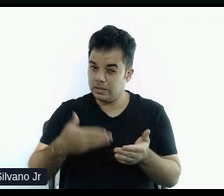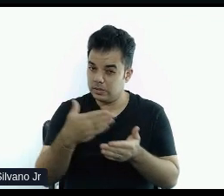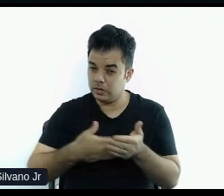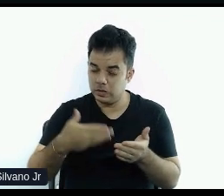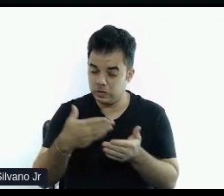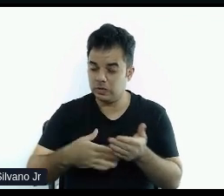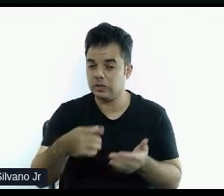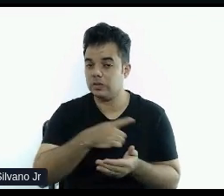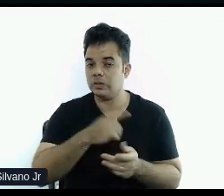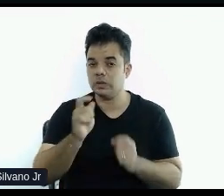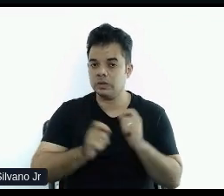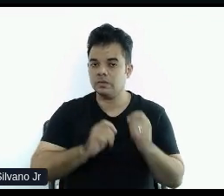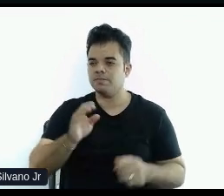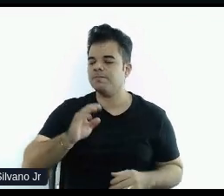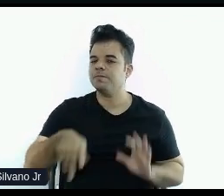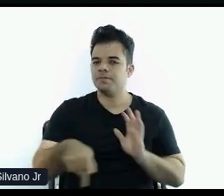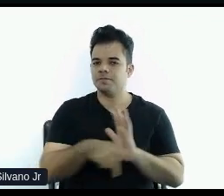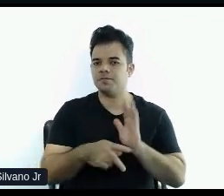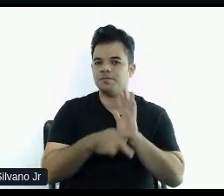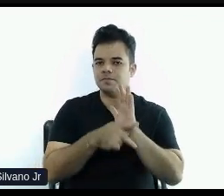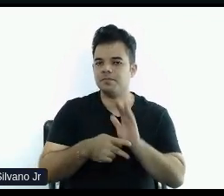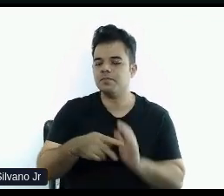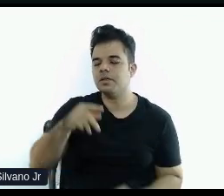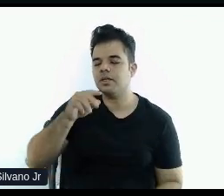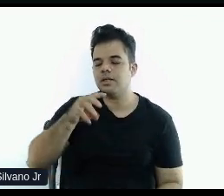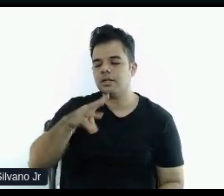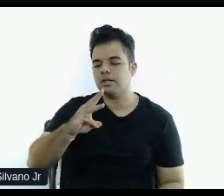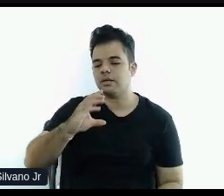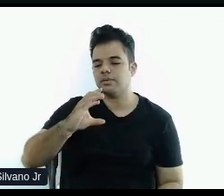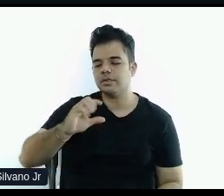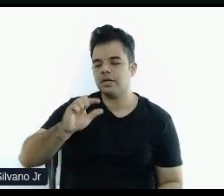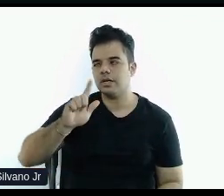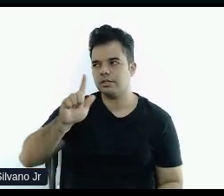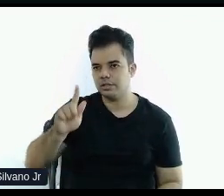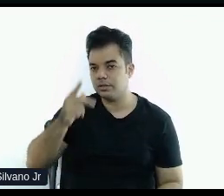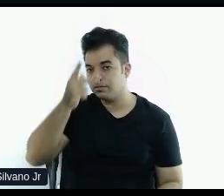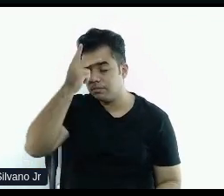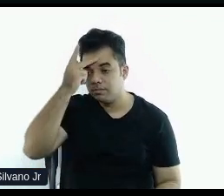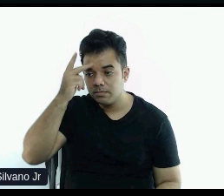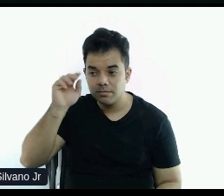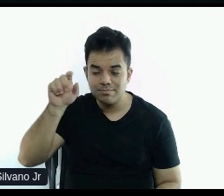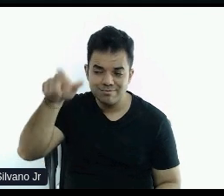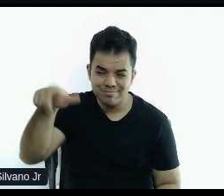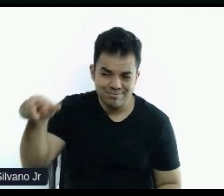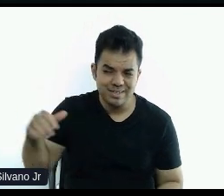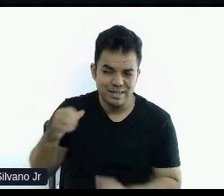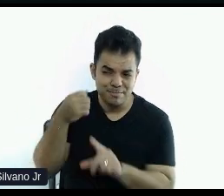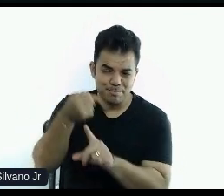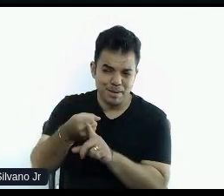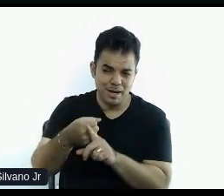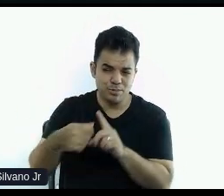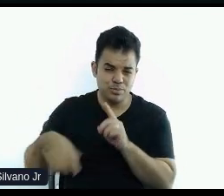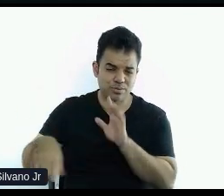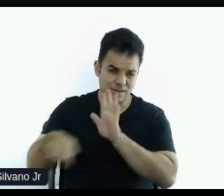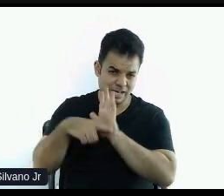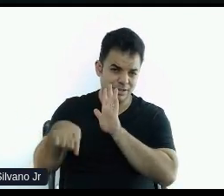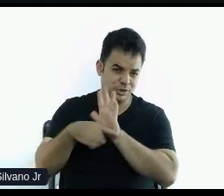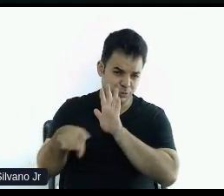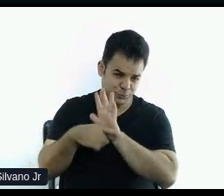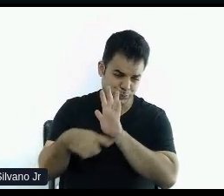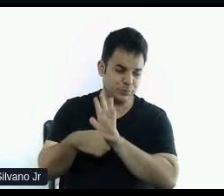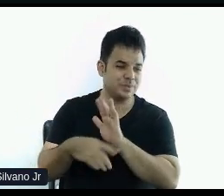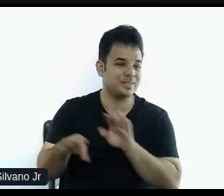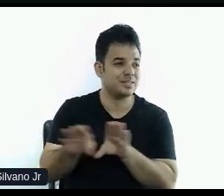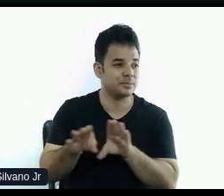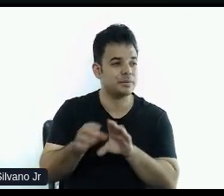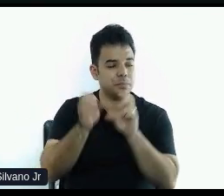muito para os princípios da WCAG, considerando as personas que podem estar sendo impactadas. E aí a gente pode ter um print